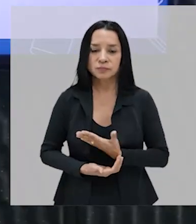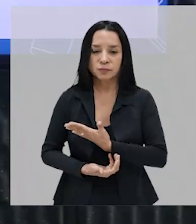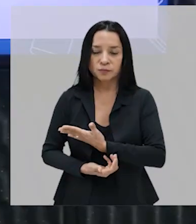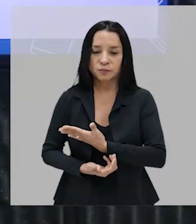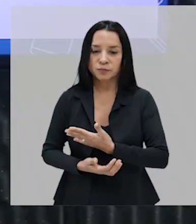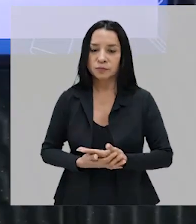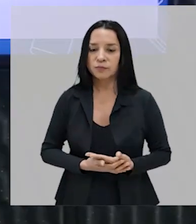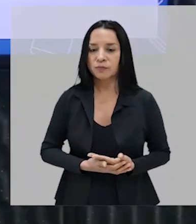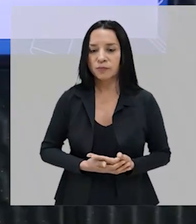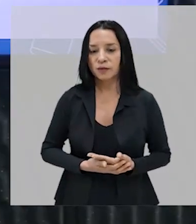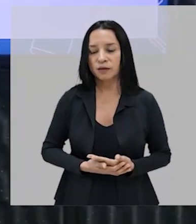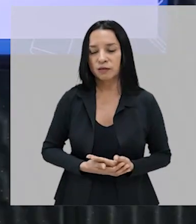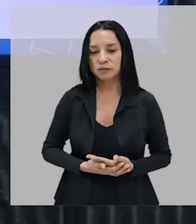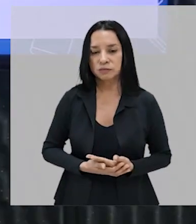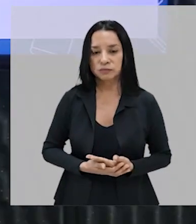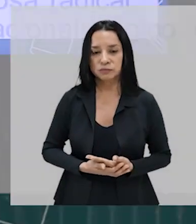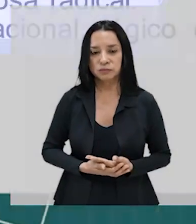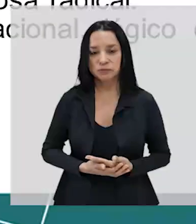A terceira questão,